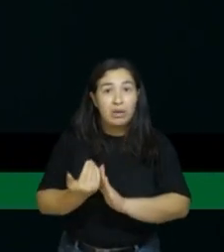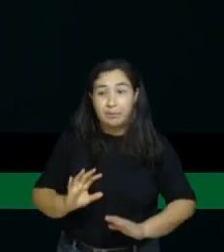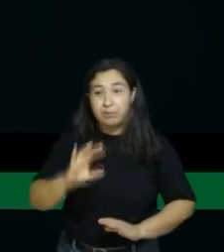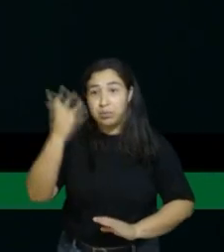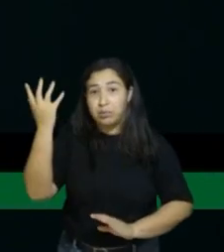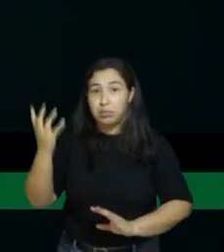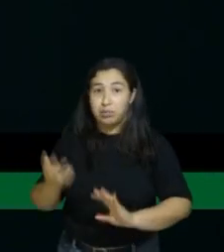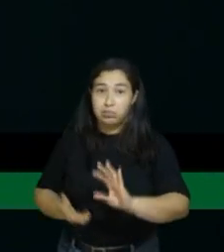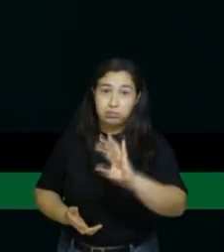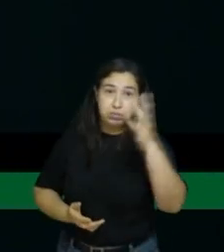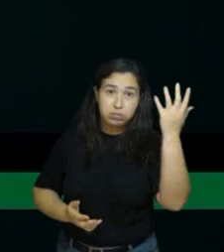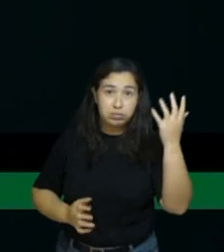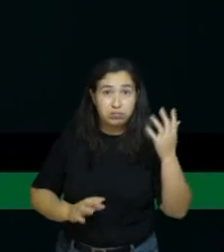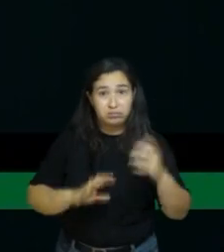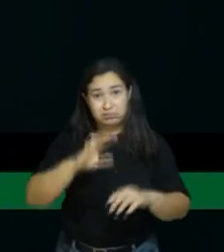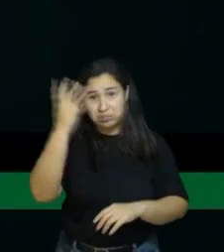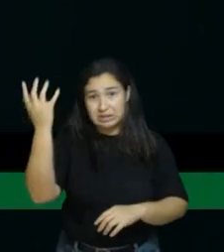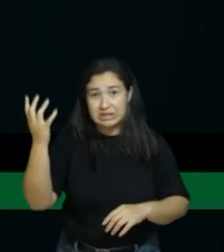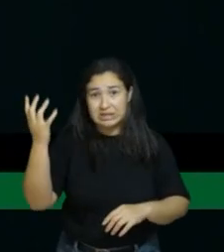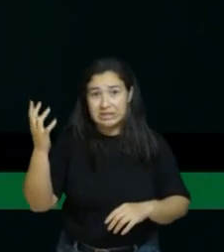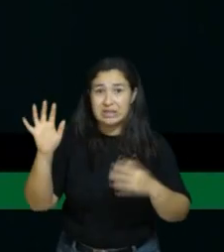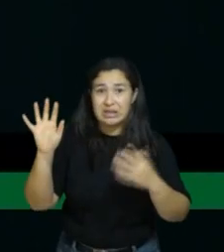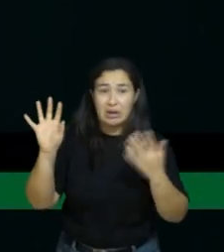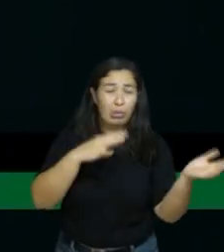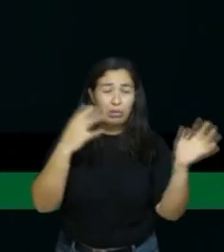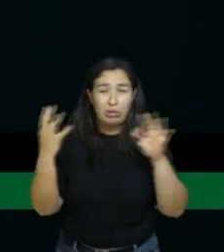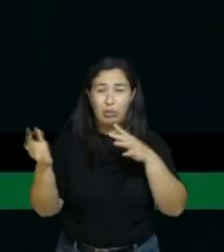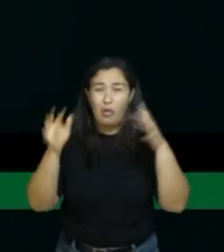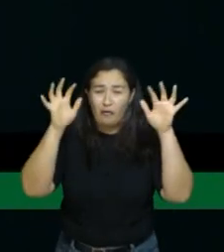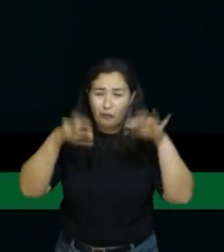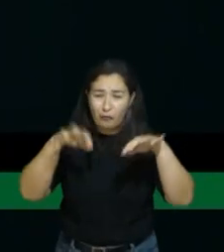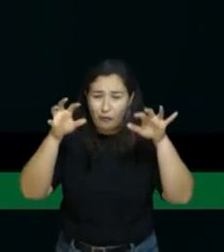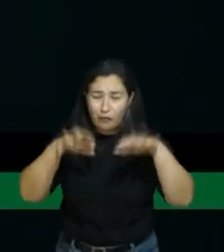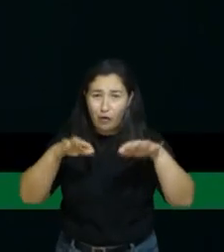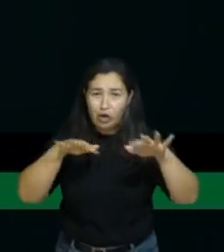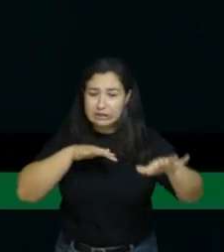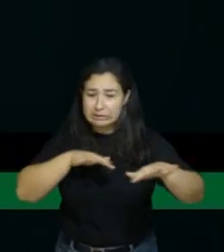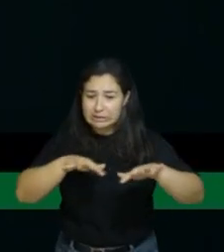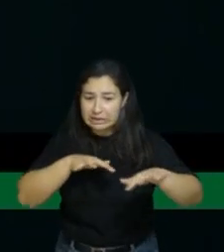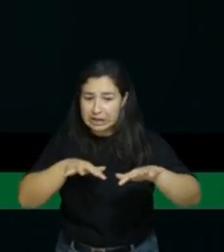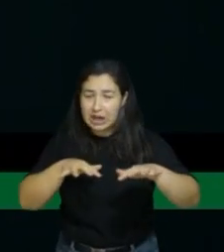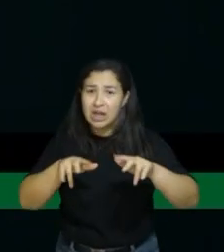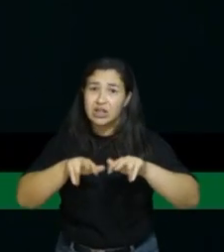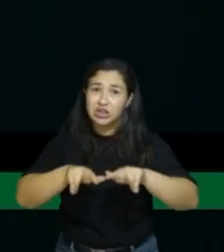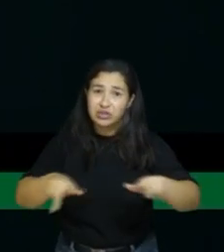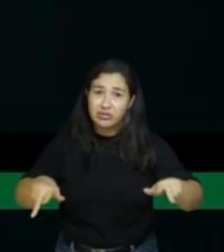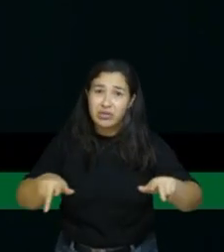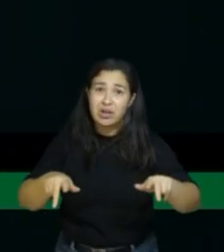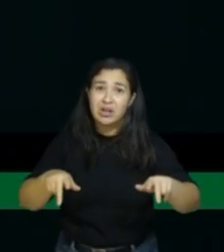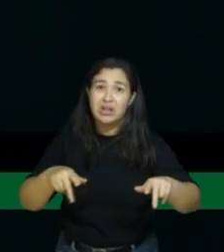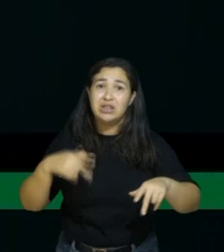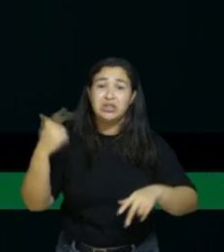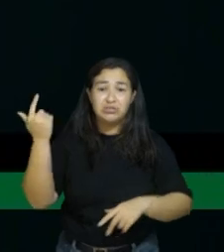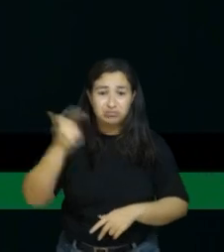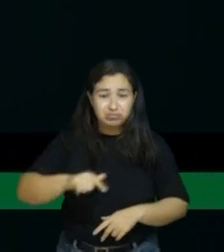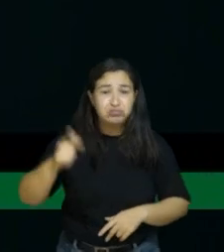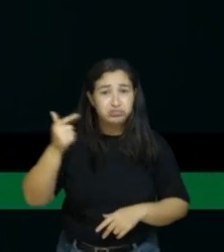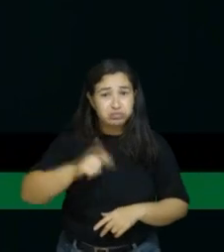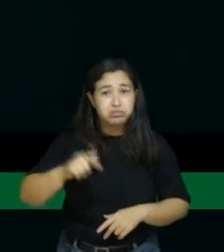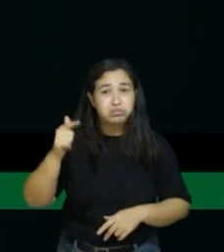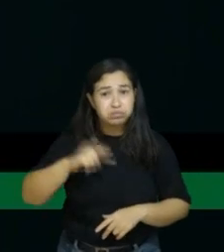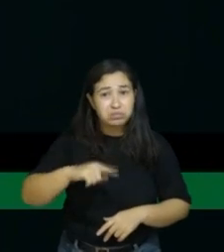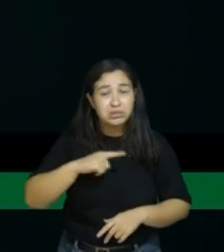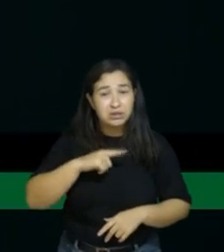extremos com mais frequência e mais intensidade é fundamental que isso esteja no